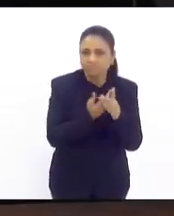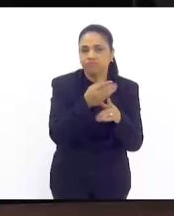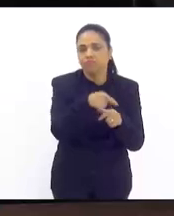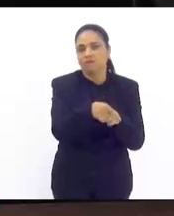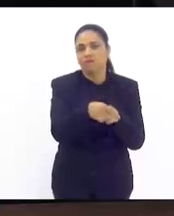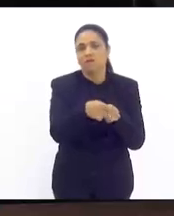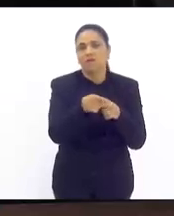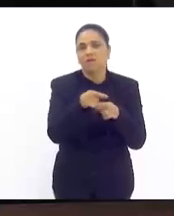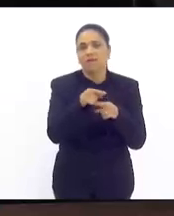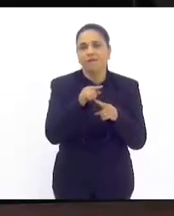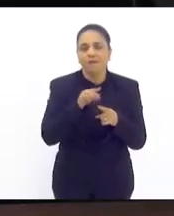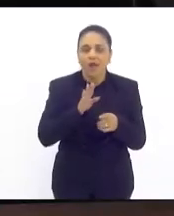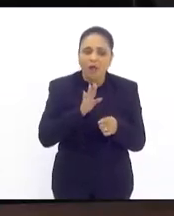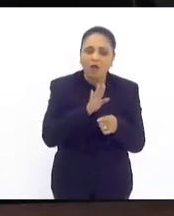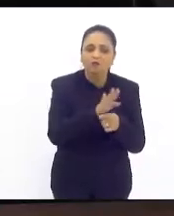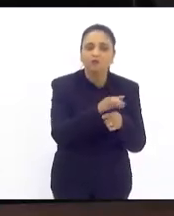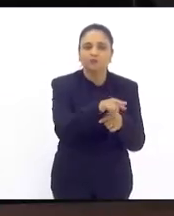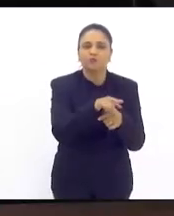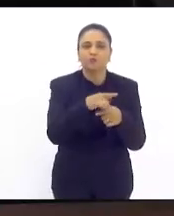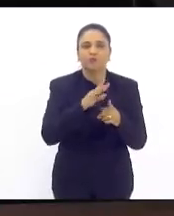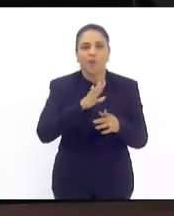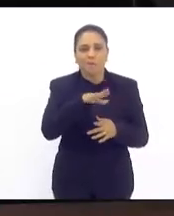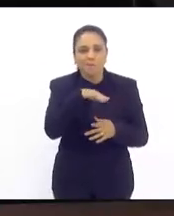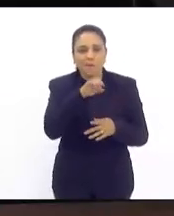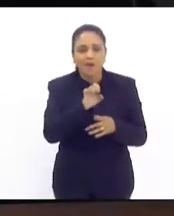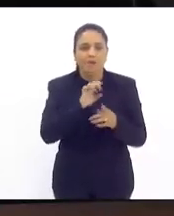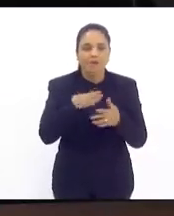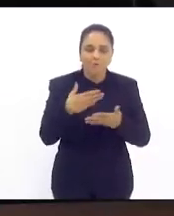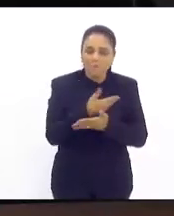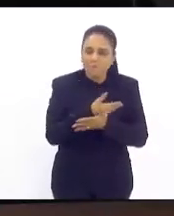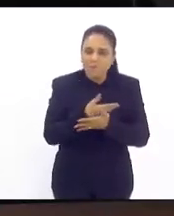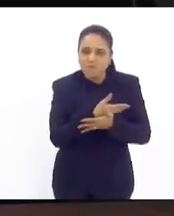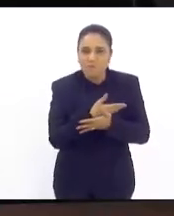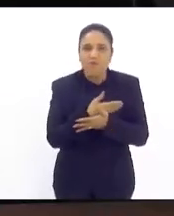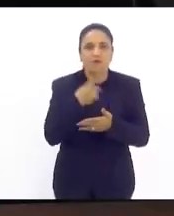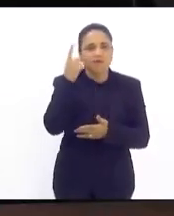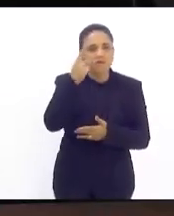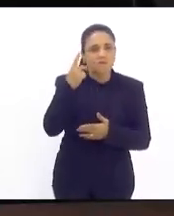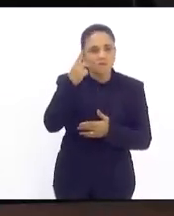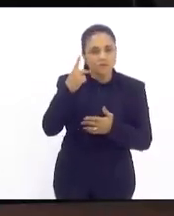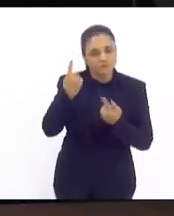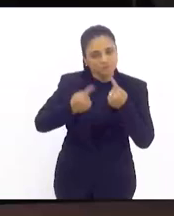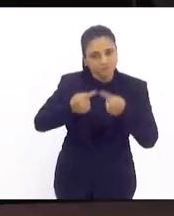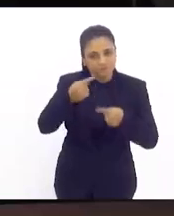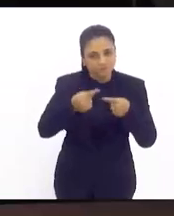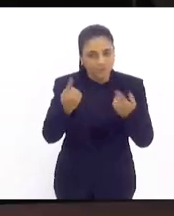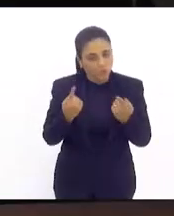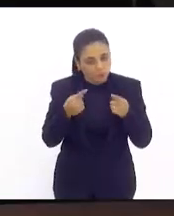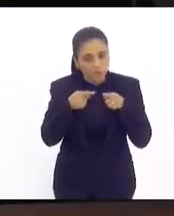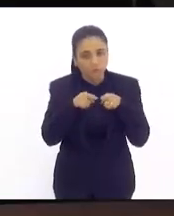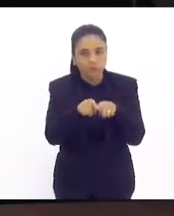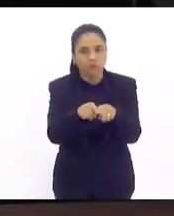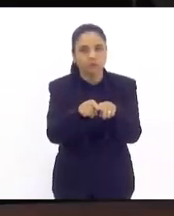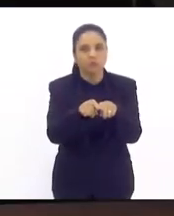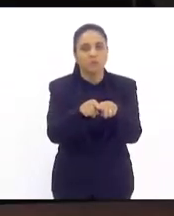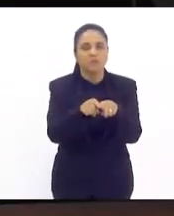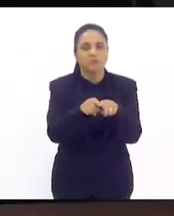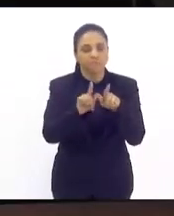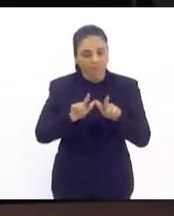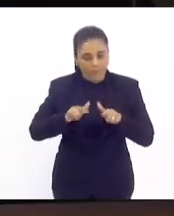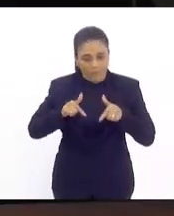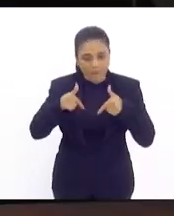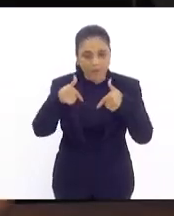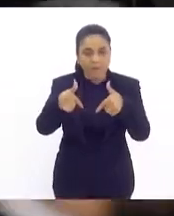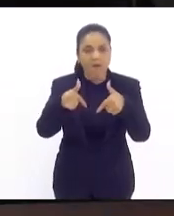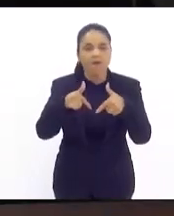abrirem as mães abrigos bebês e que essas políticas públicas sejam conjuntas e concomitantes para que a